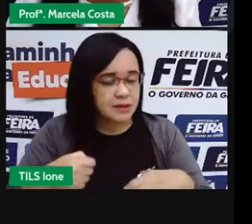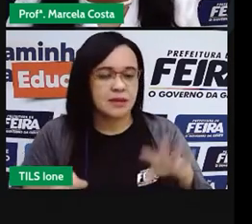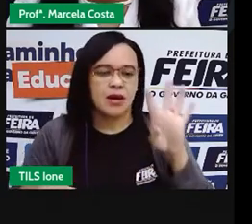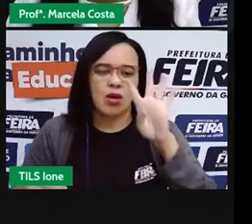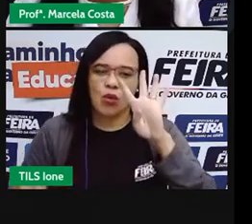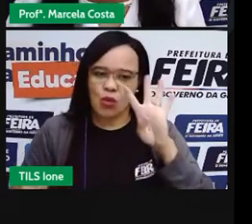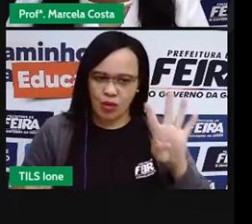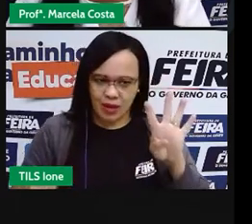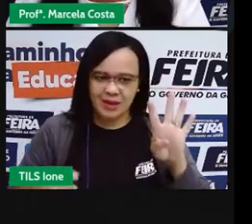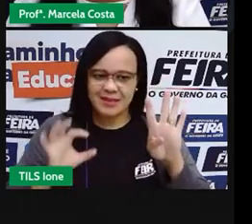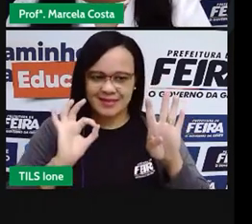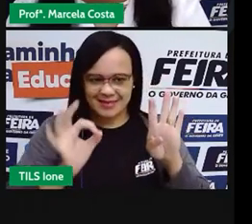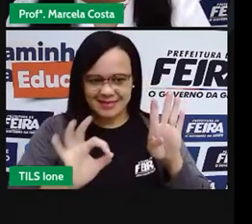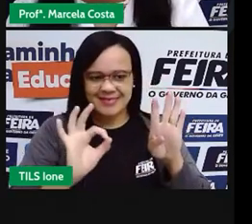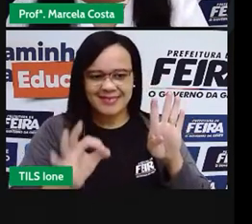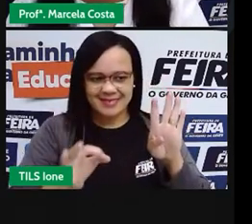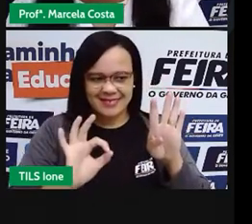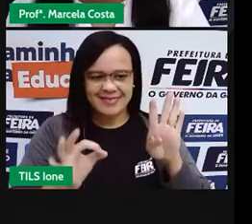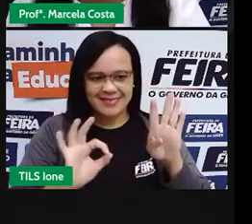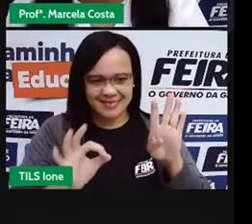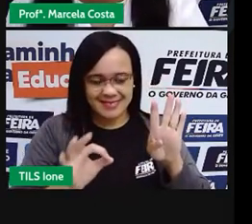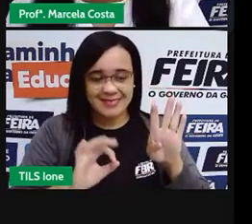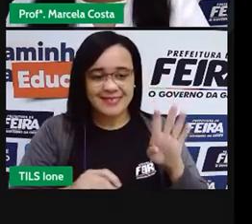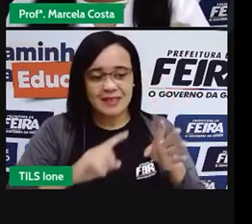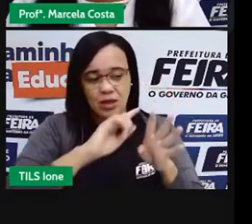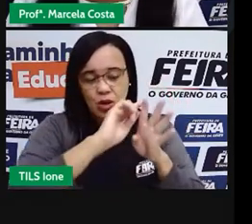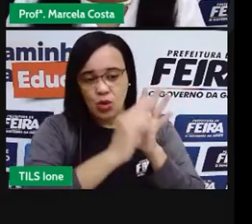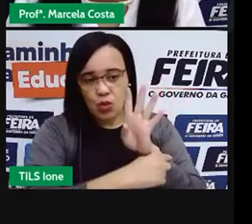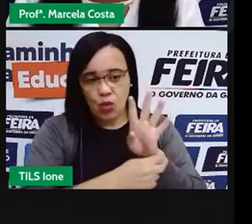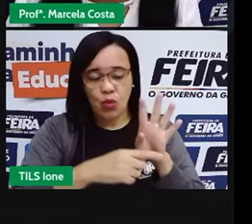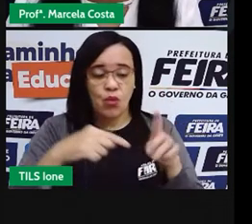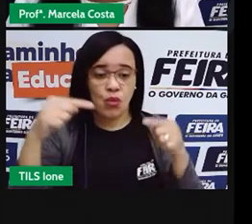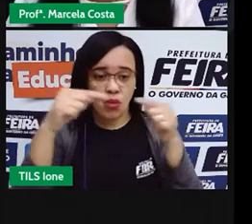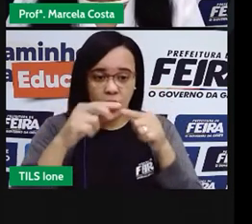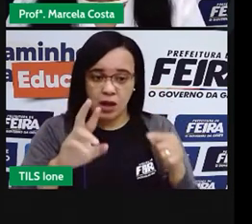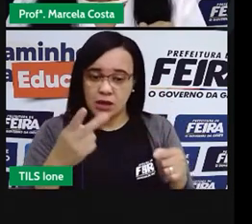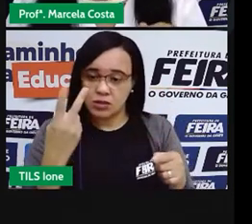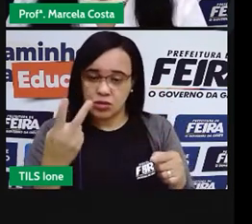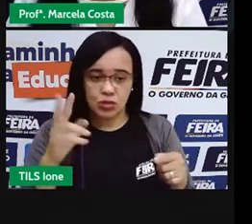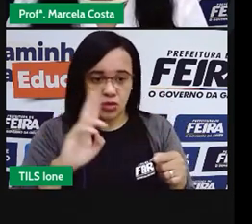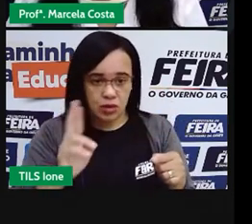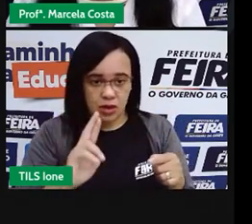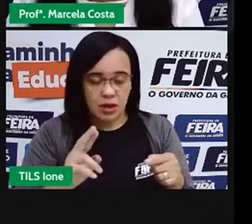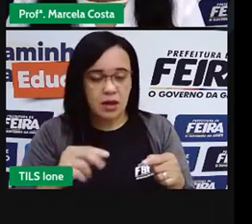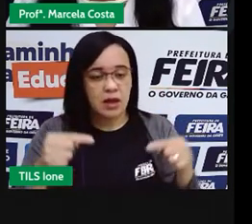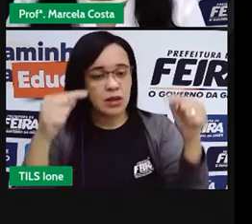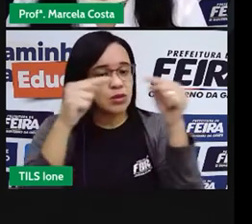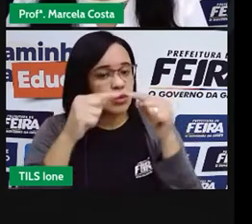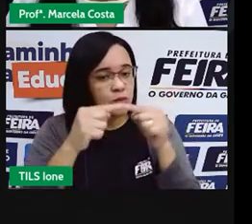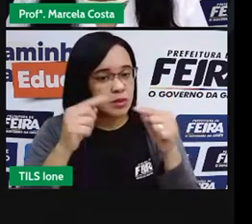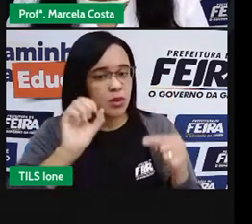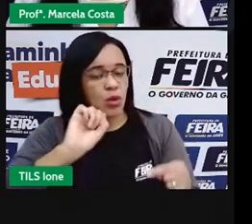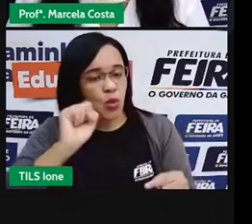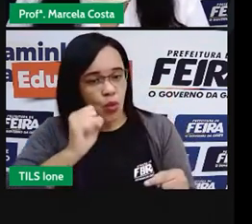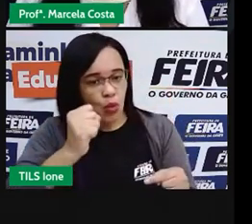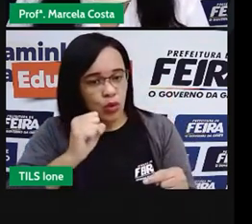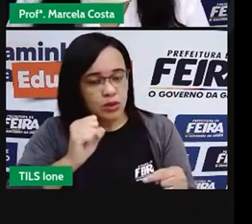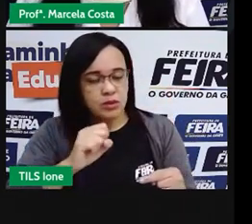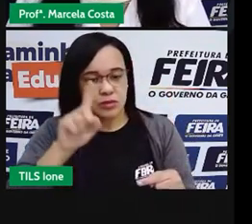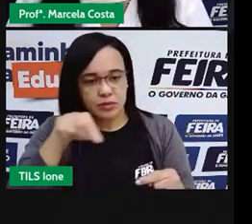4, é isso? Porque 4 notas de R$2 são R$8. Então, eu vou riscar aqui